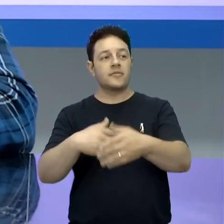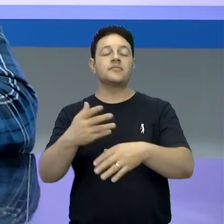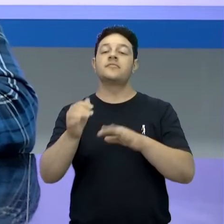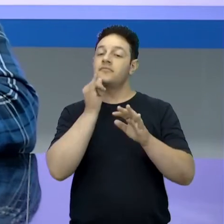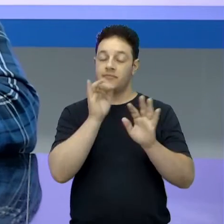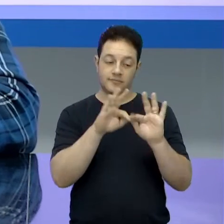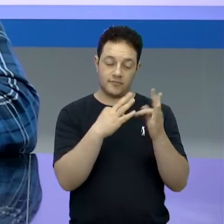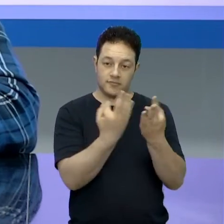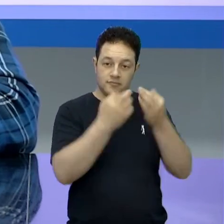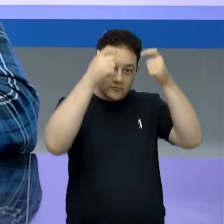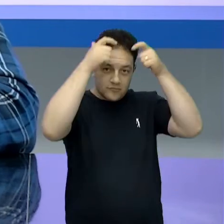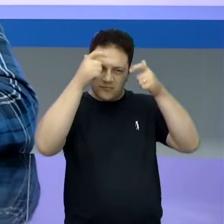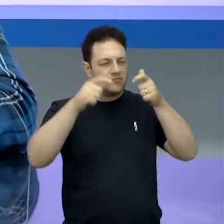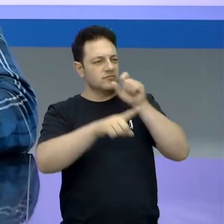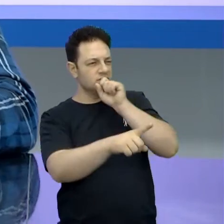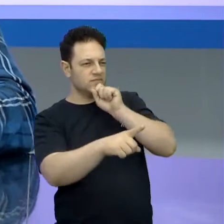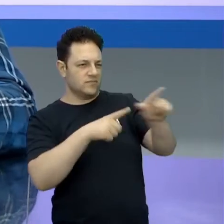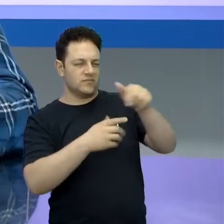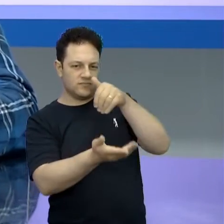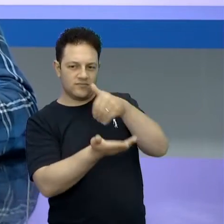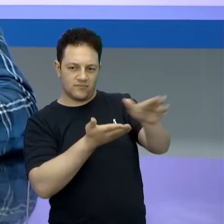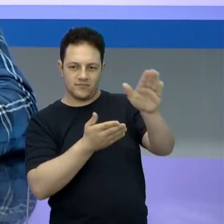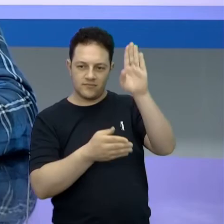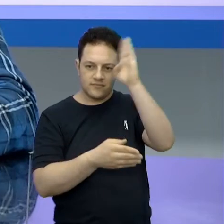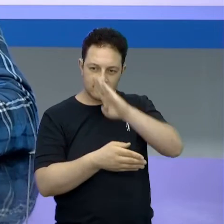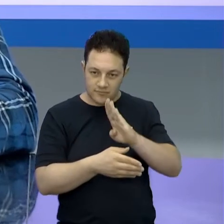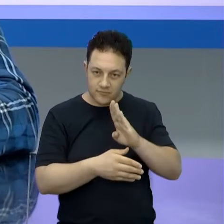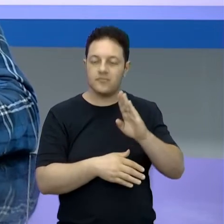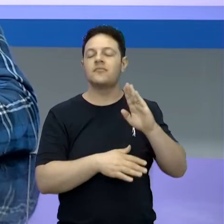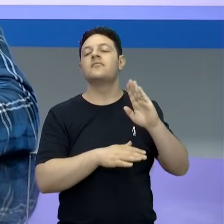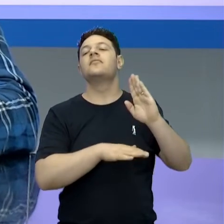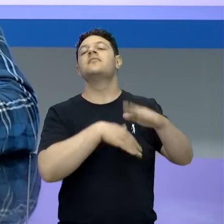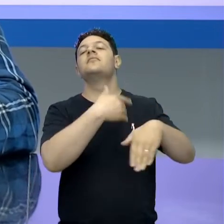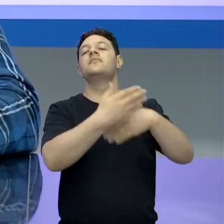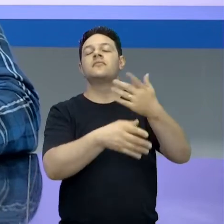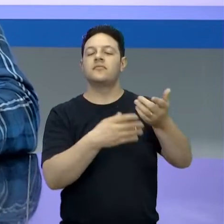a família real é expulsa do Brasil, aí nós temos a